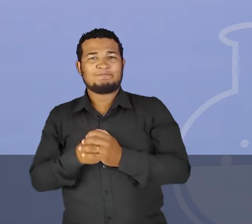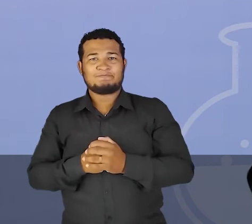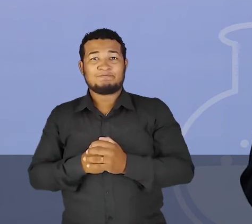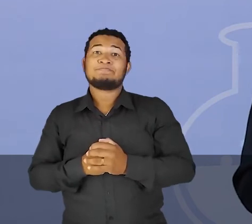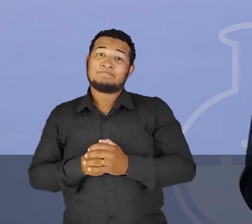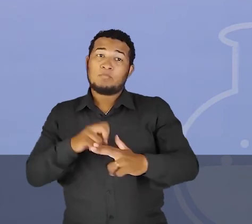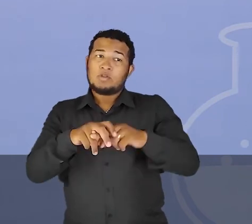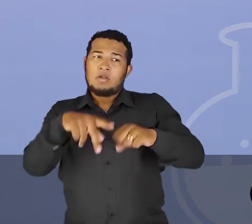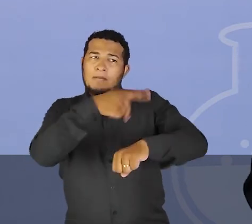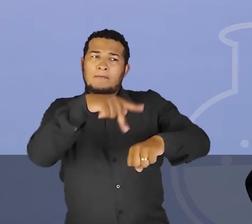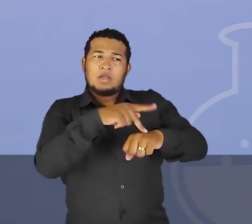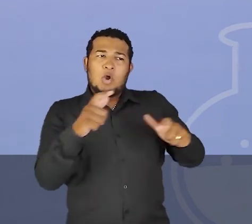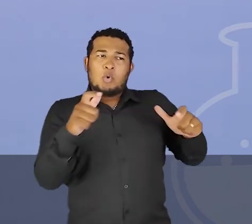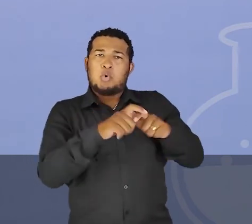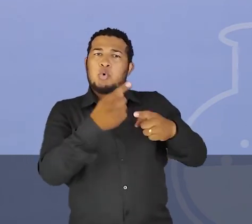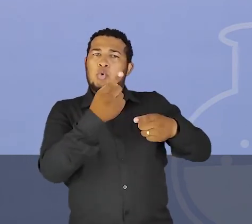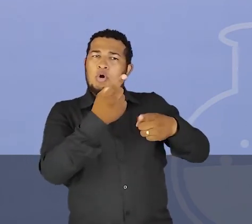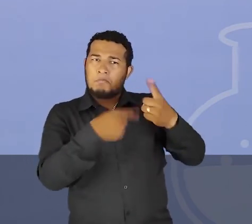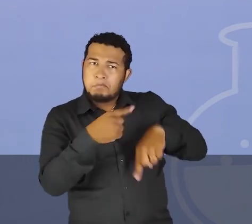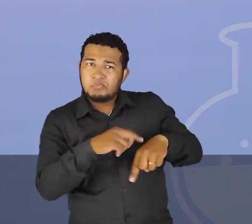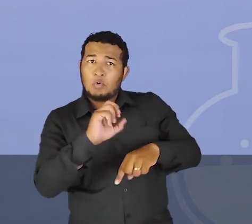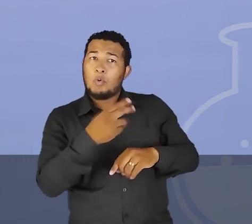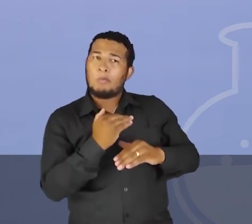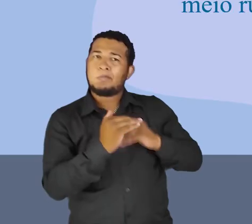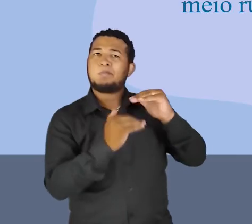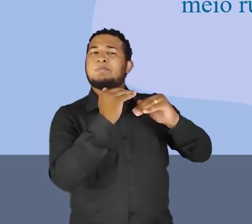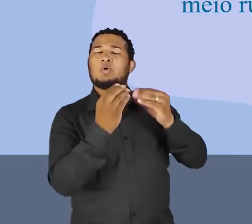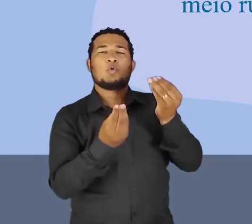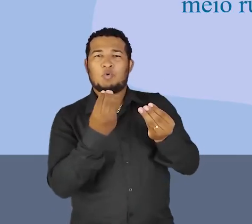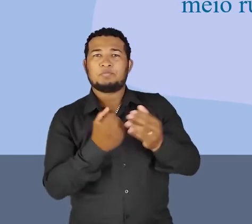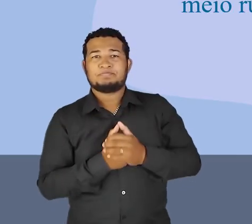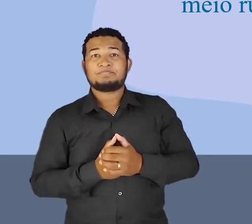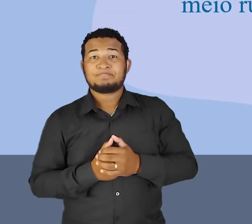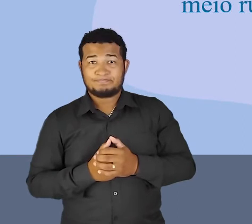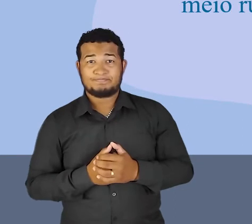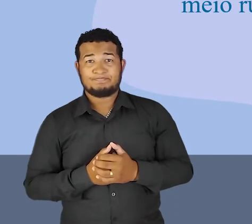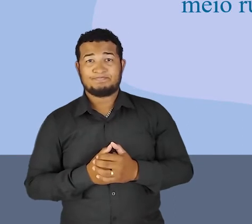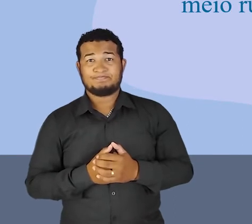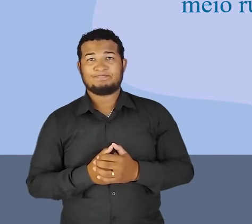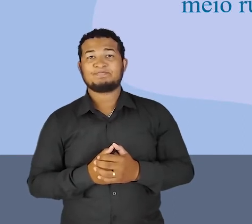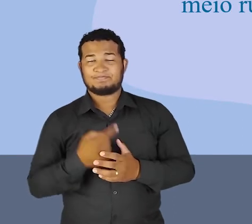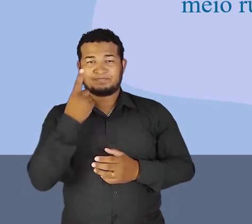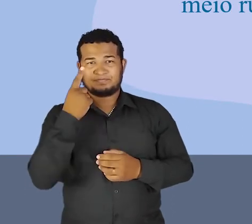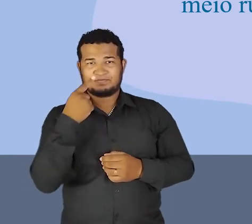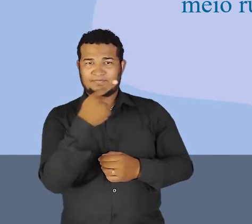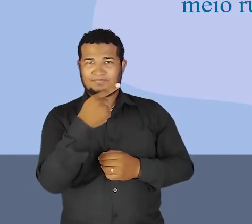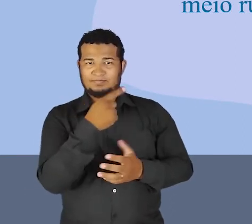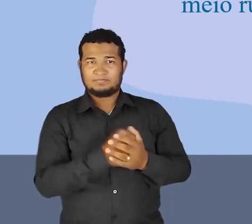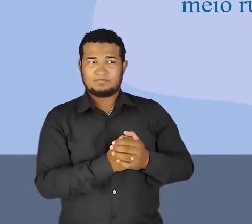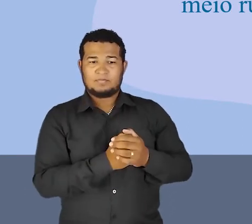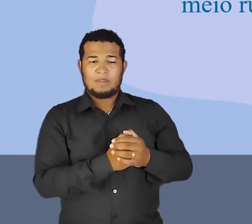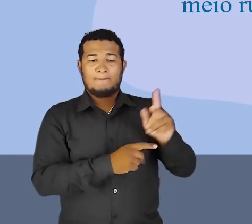e em países menos desenvolvidos ou em desenvolvimento? Vamos seguir o slide como é essa relação? Muito bem, população